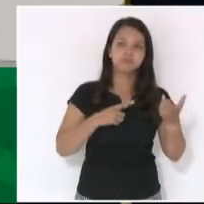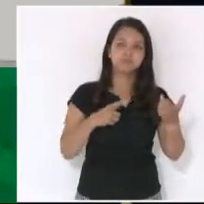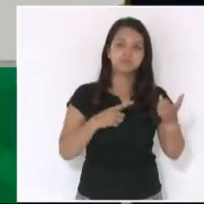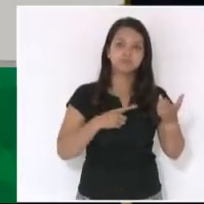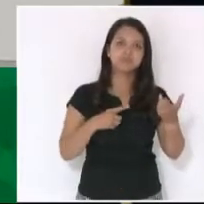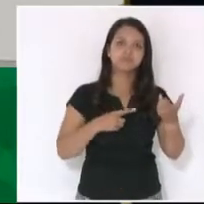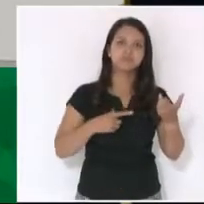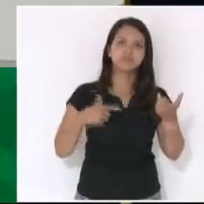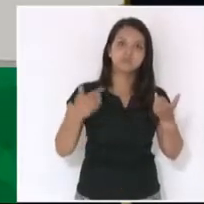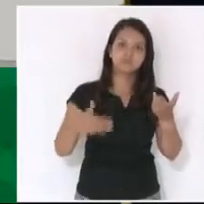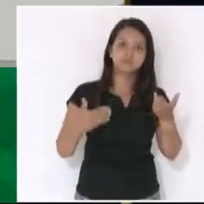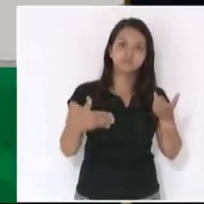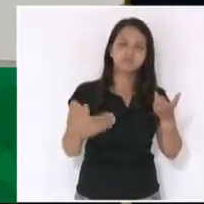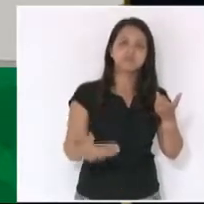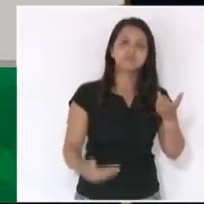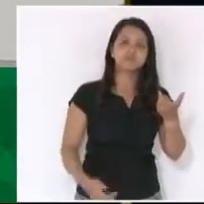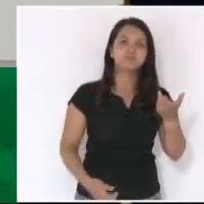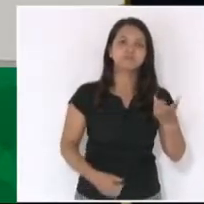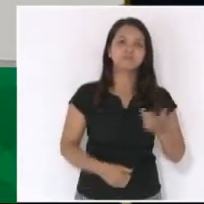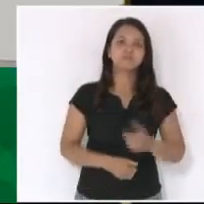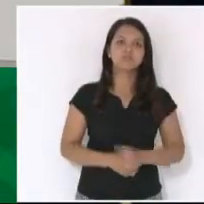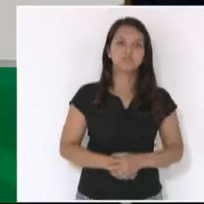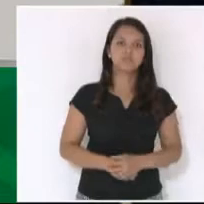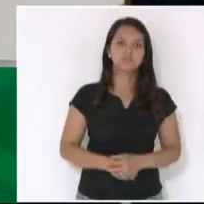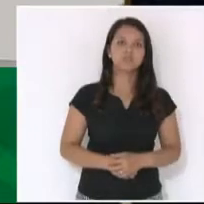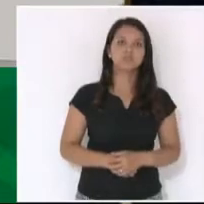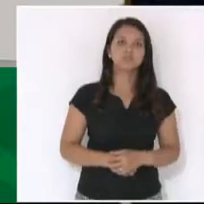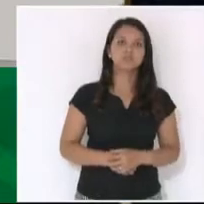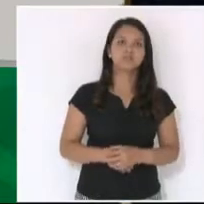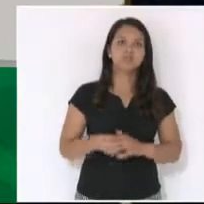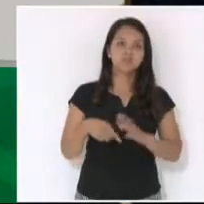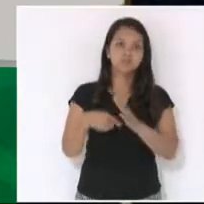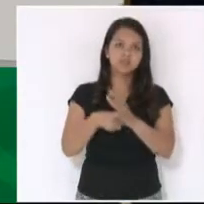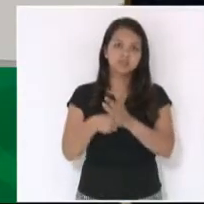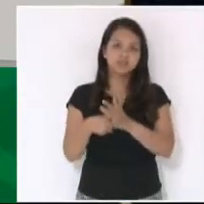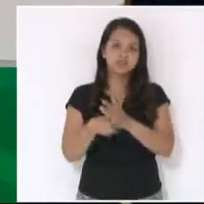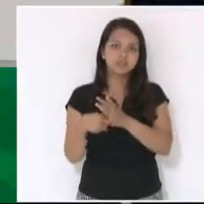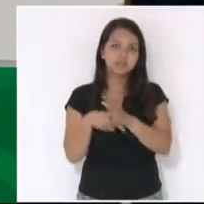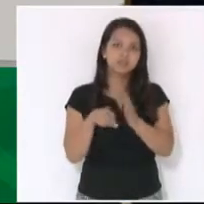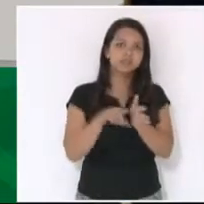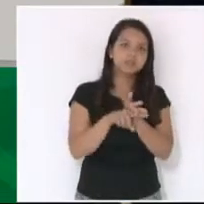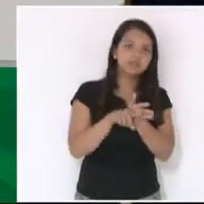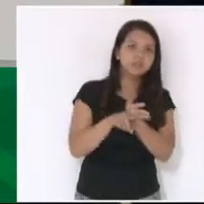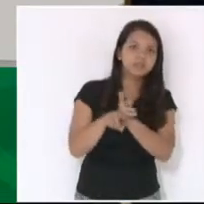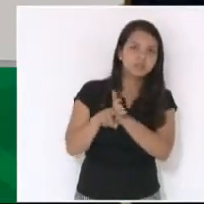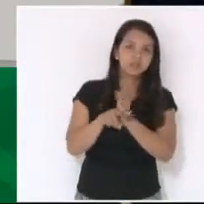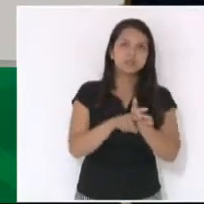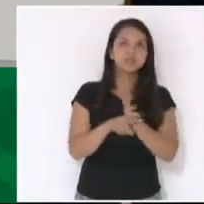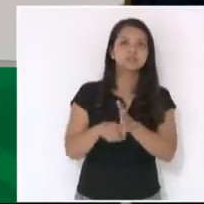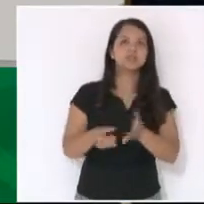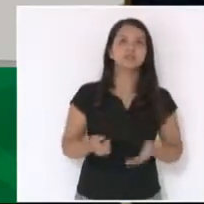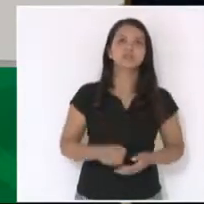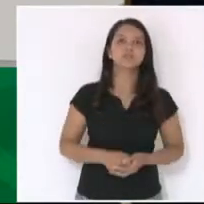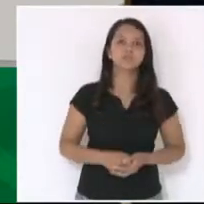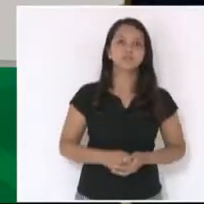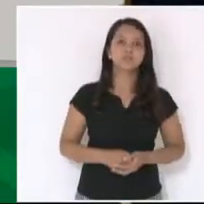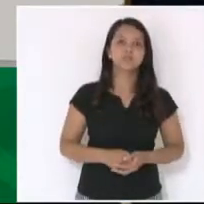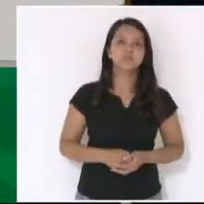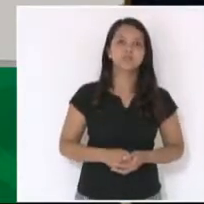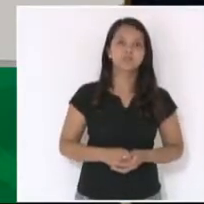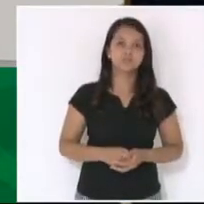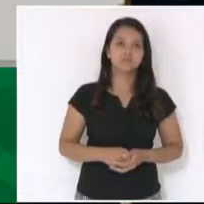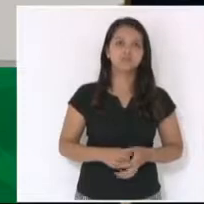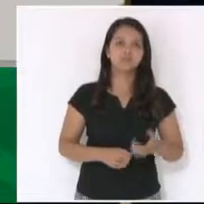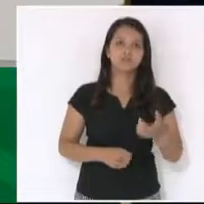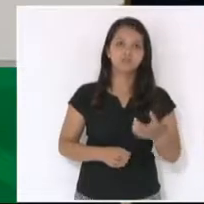vez renovar fazer os devidos exames psicológicos fazer os testes de utilização